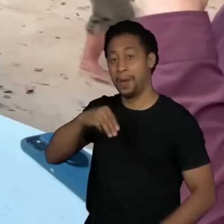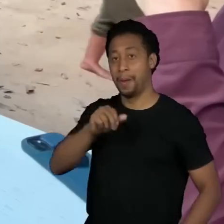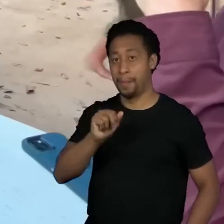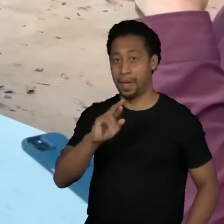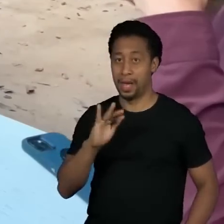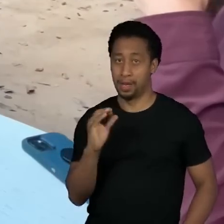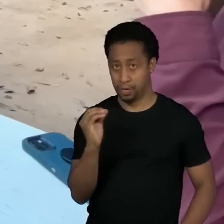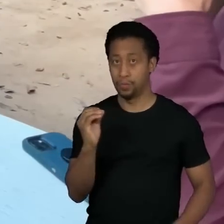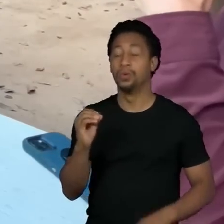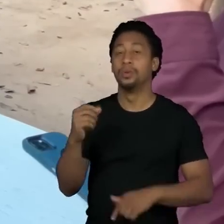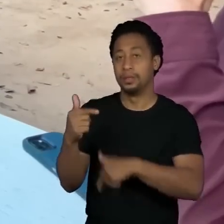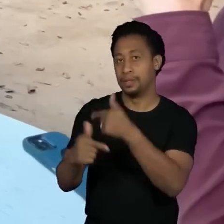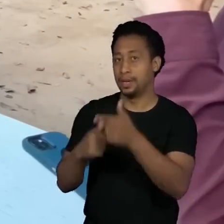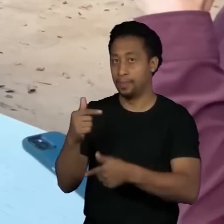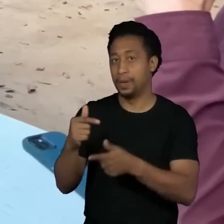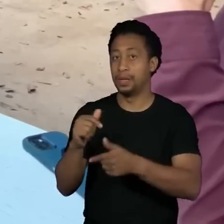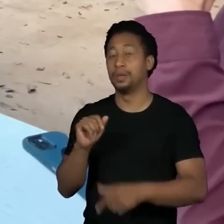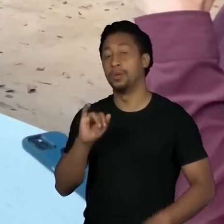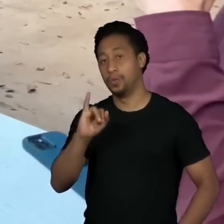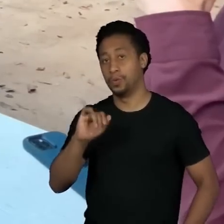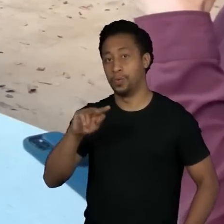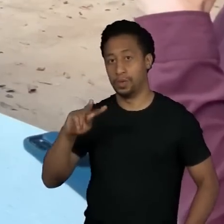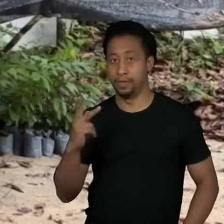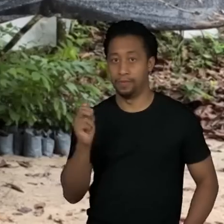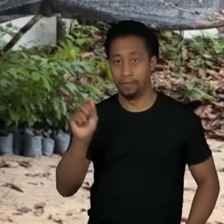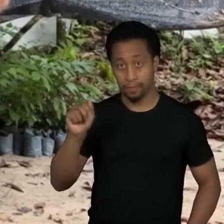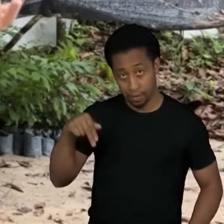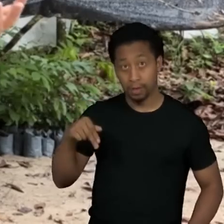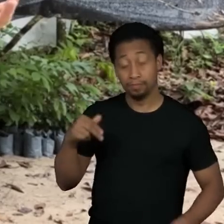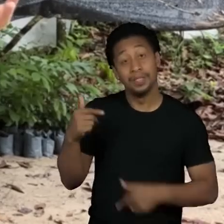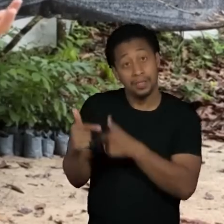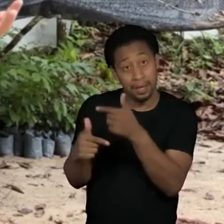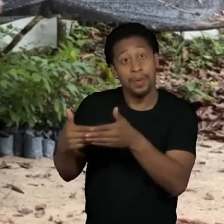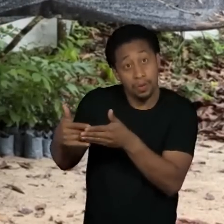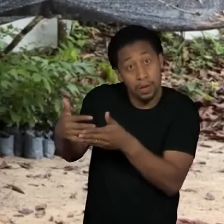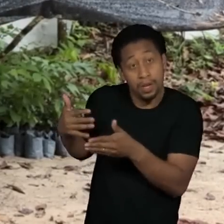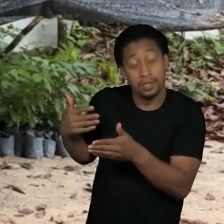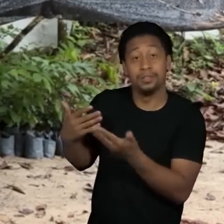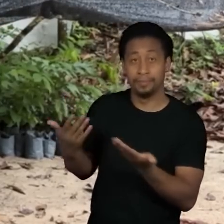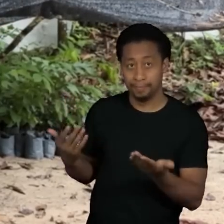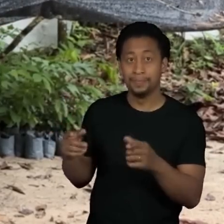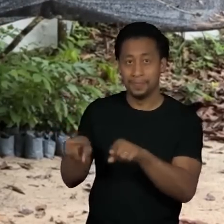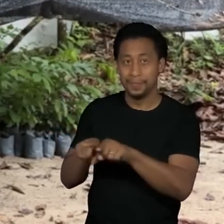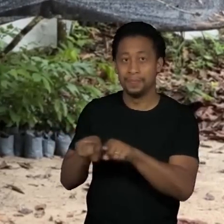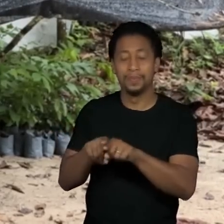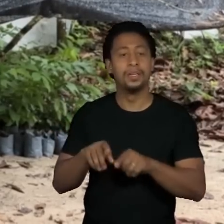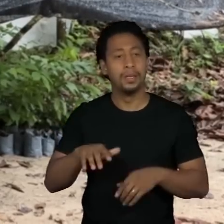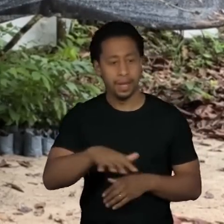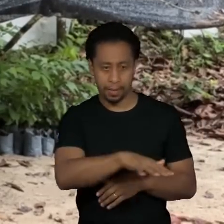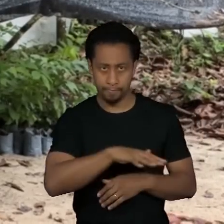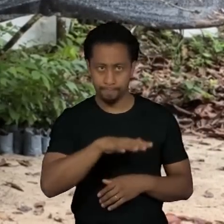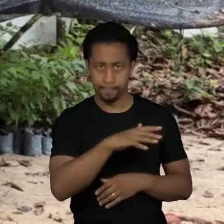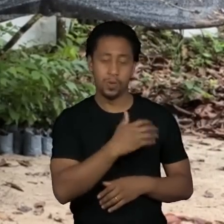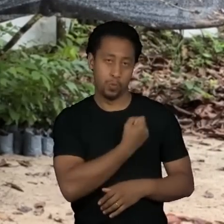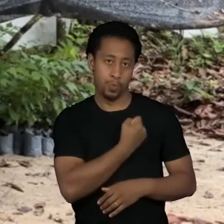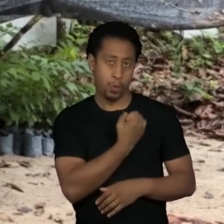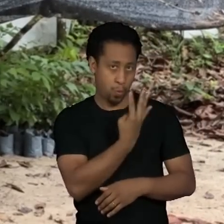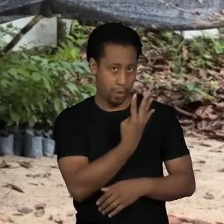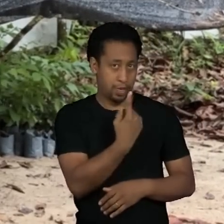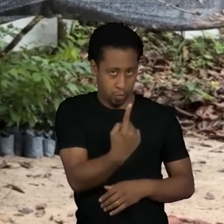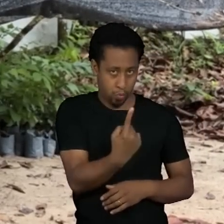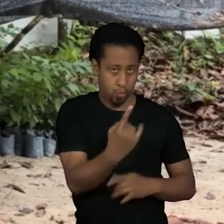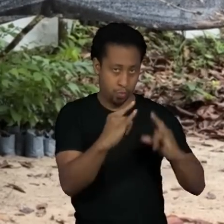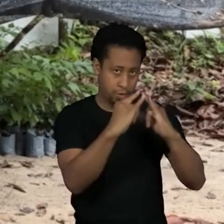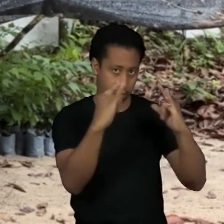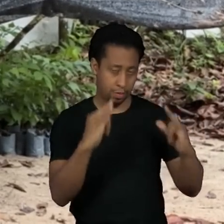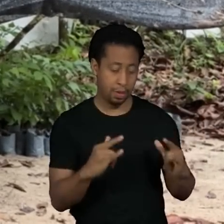Conraft, que por anos conviveu com Lovejoy. Em quilômetro 41, aqui esse acampamento representa o que a gente chama de área